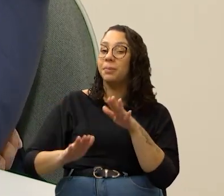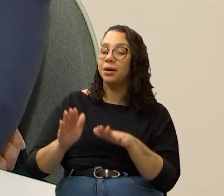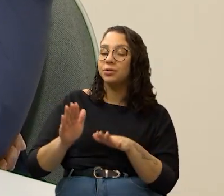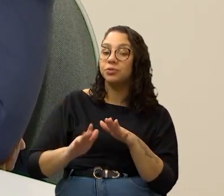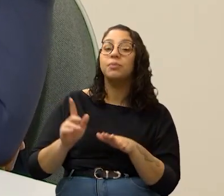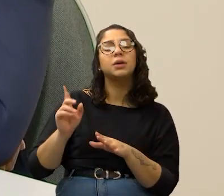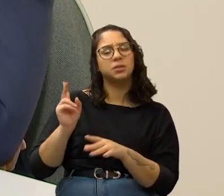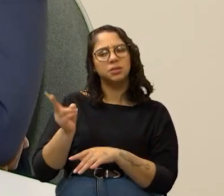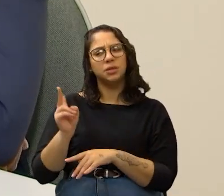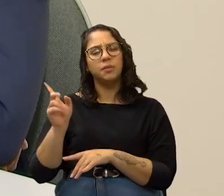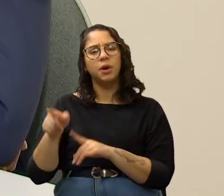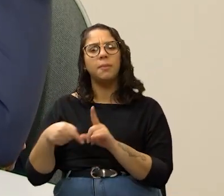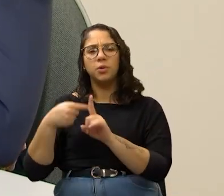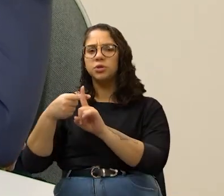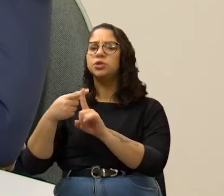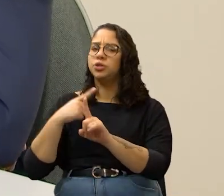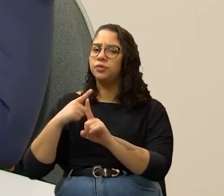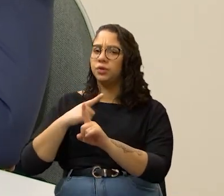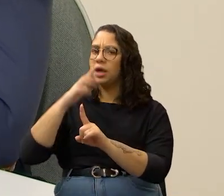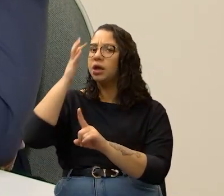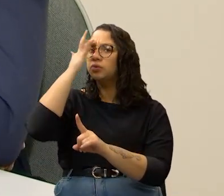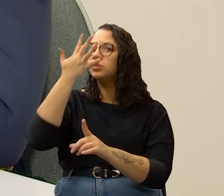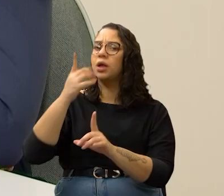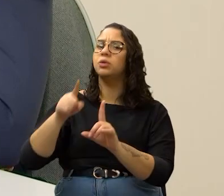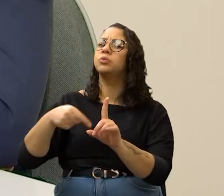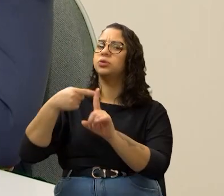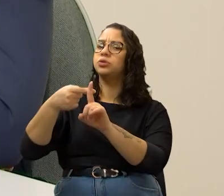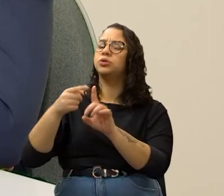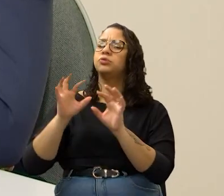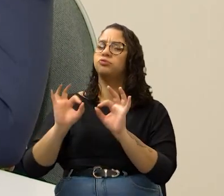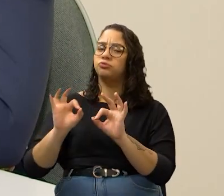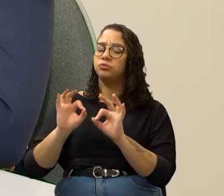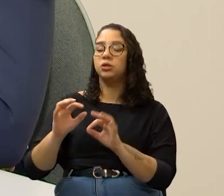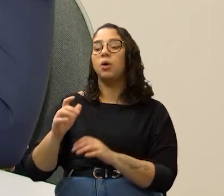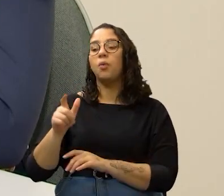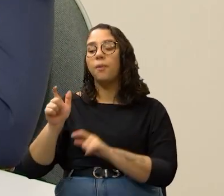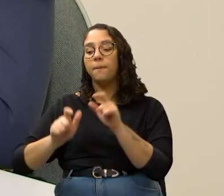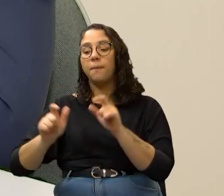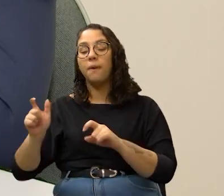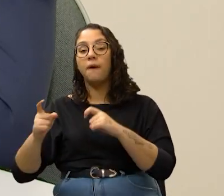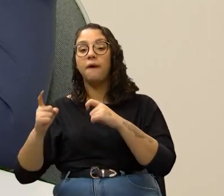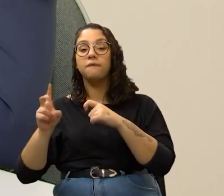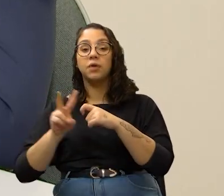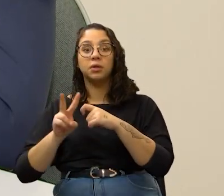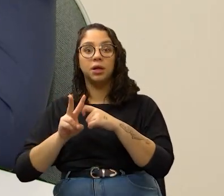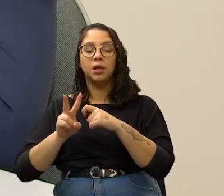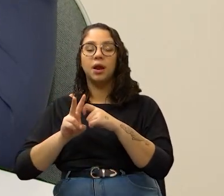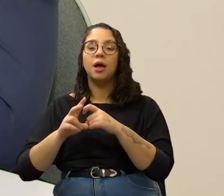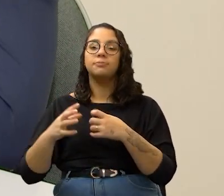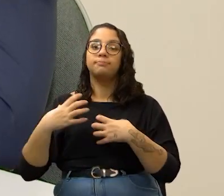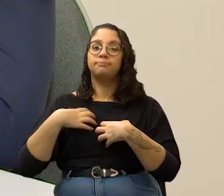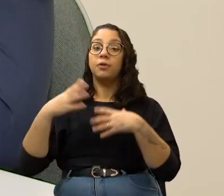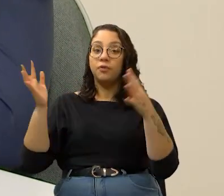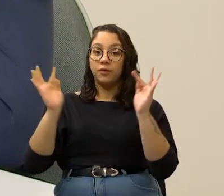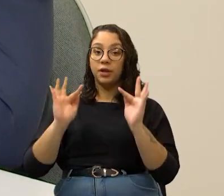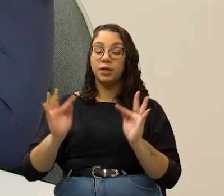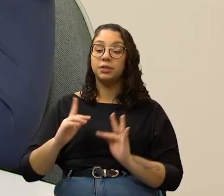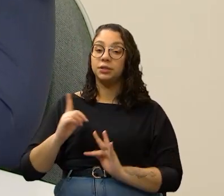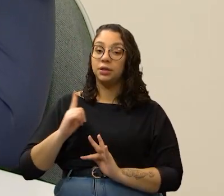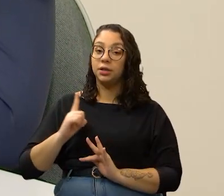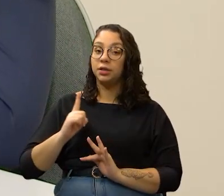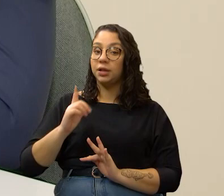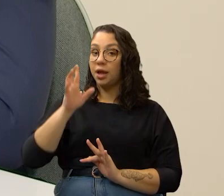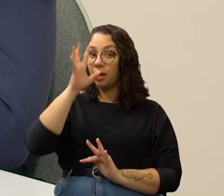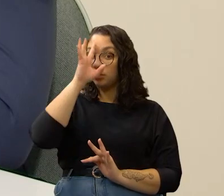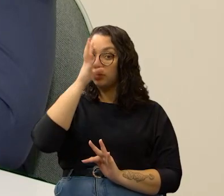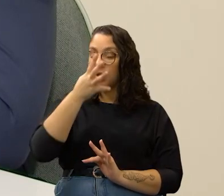o saldo é sempre positivo, né? Eles respondem bem, tá? Os tutores ficam muito felizes com a resposta